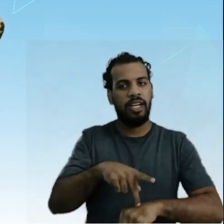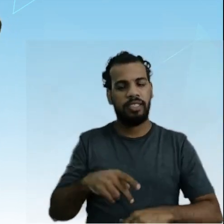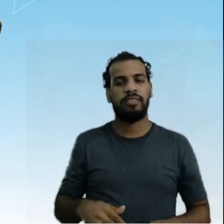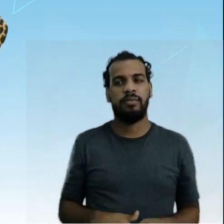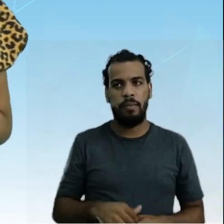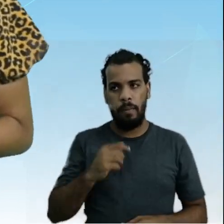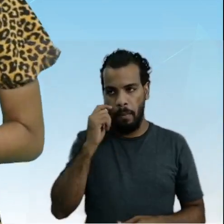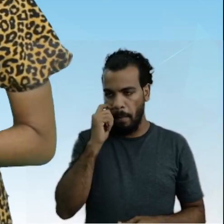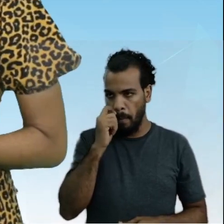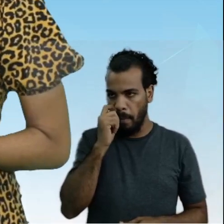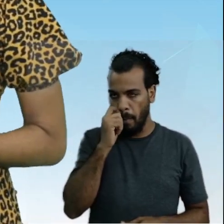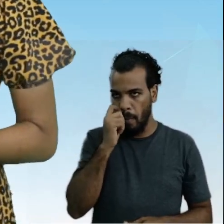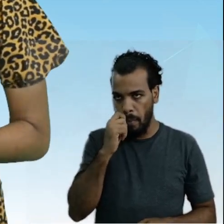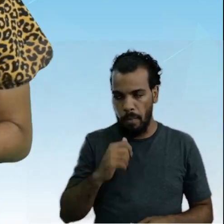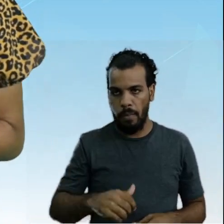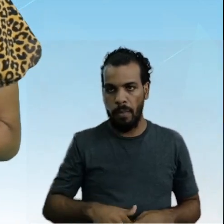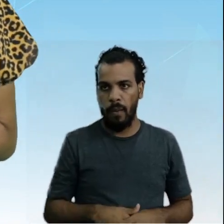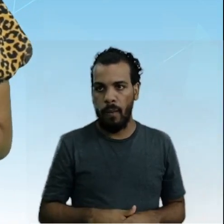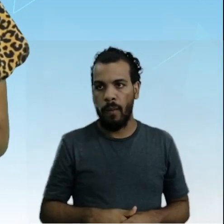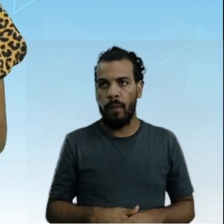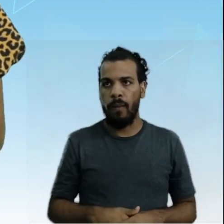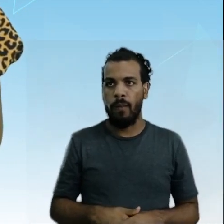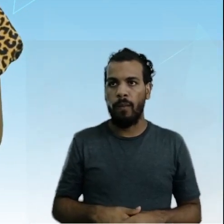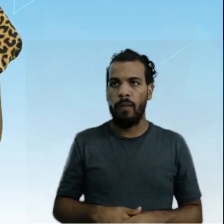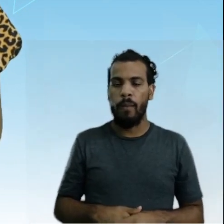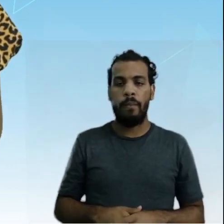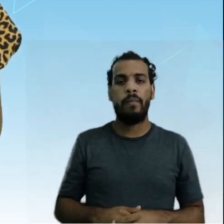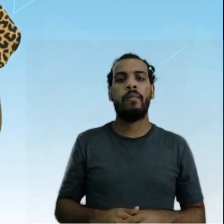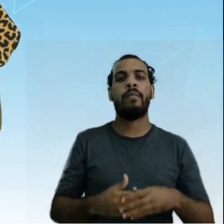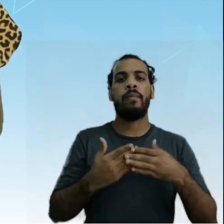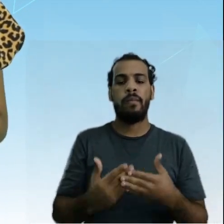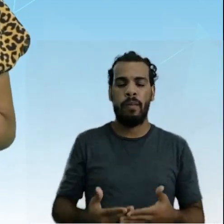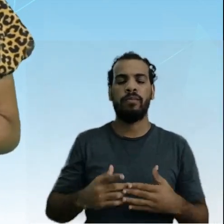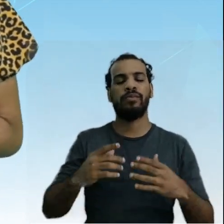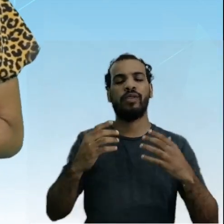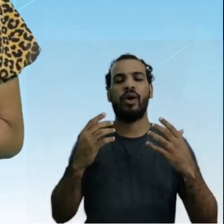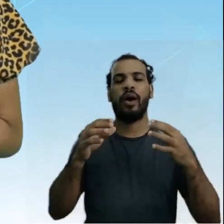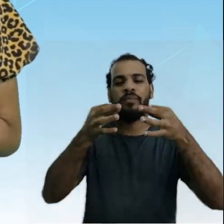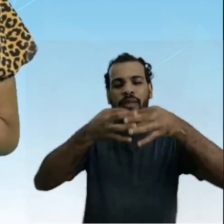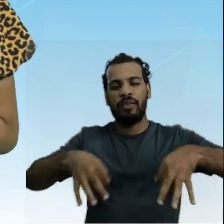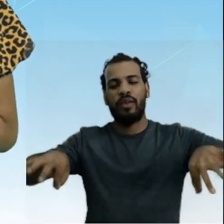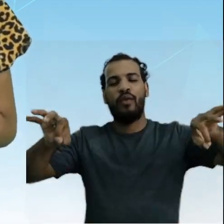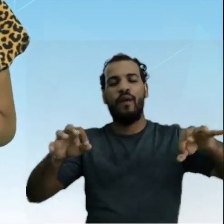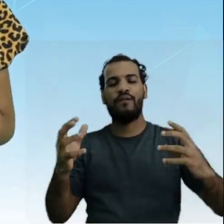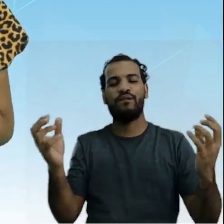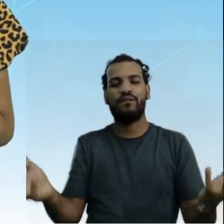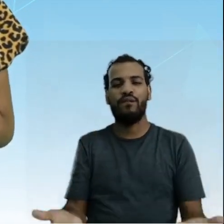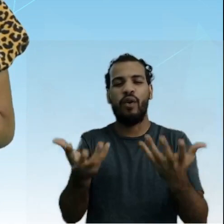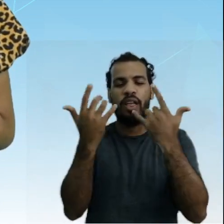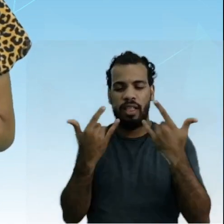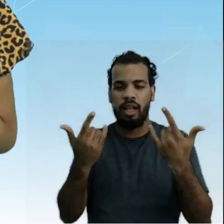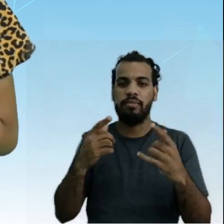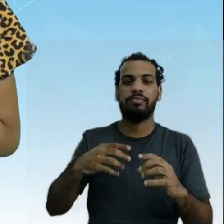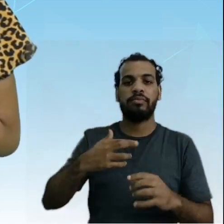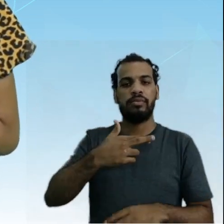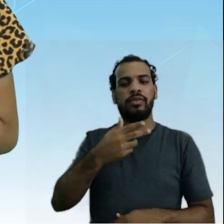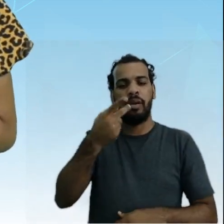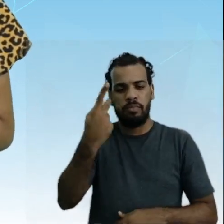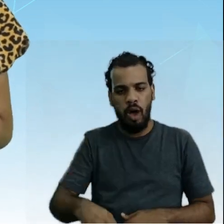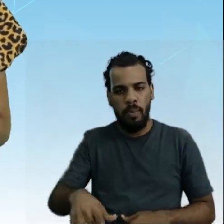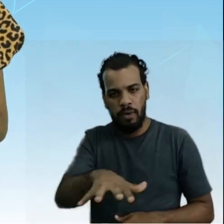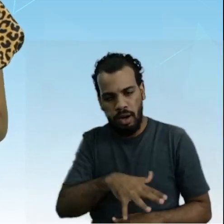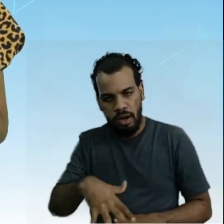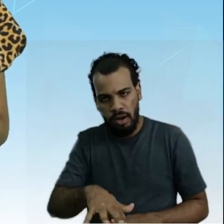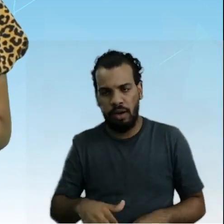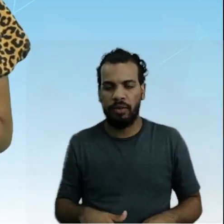E lembrar, professora, que nós hoje debatemos sobre Cordel do Fogo Encantado, Sim, regionalidade, realidade. sertão, né?